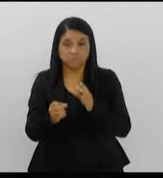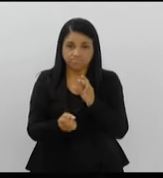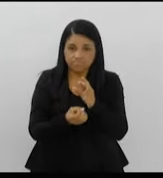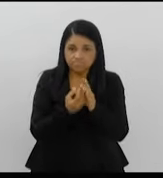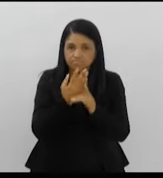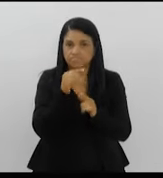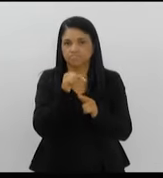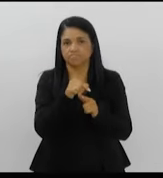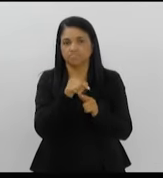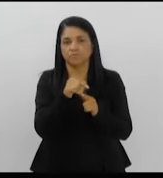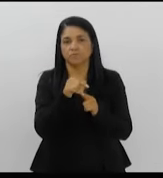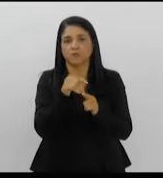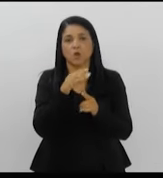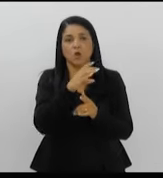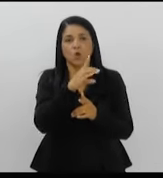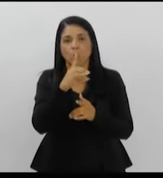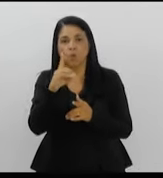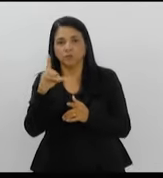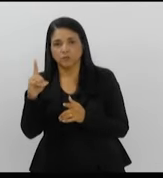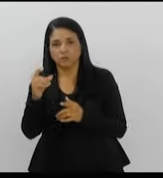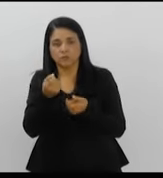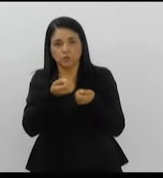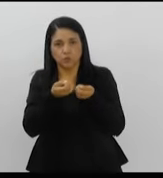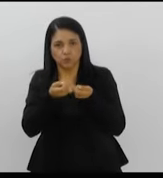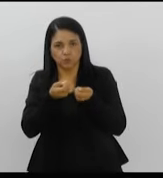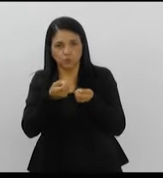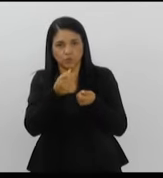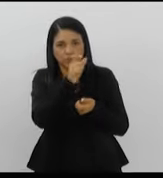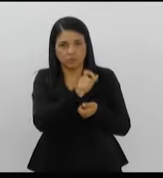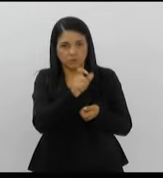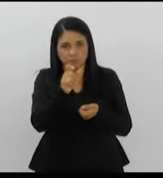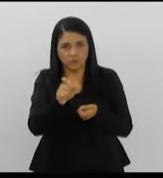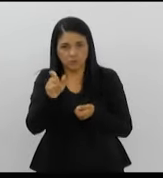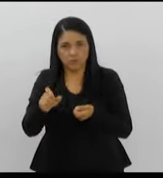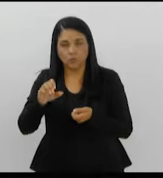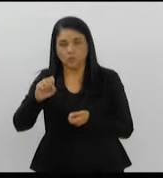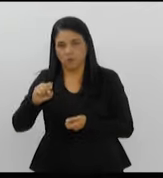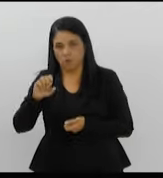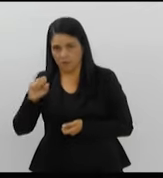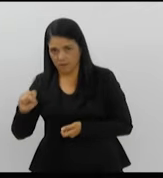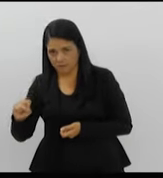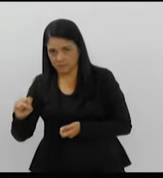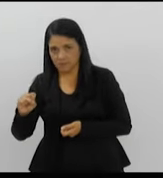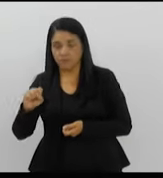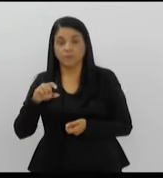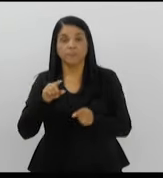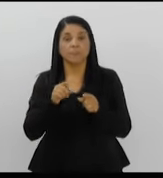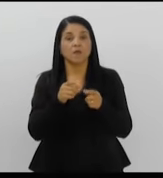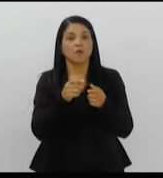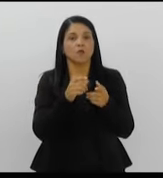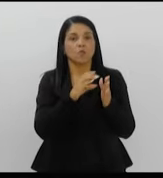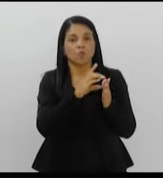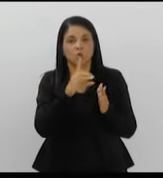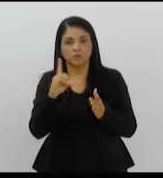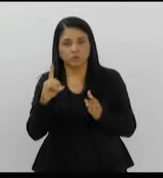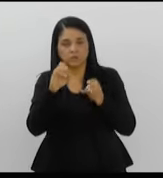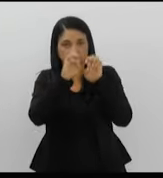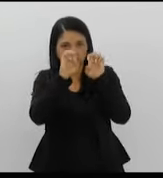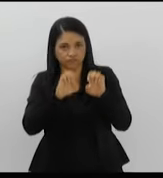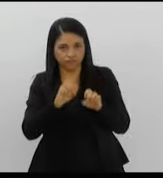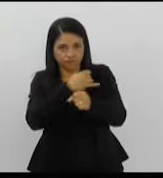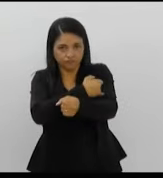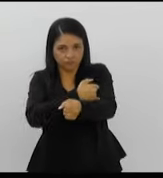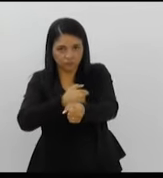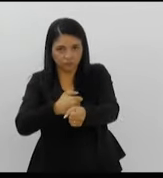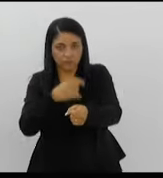criadas a Coordenadoria de Controle de Pessoal das Organizações de Saúde, a Coordenadoria de Infraestrutura Hospitalar